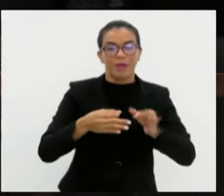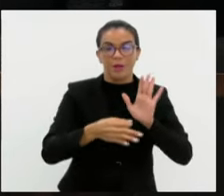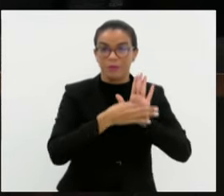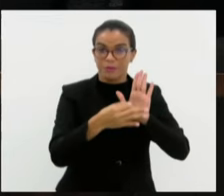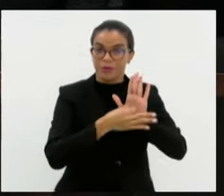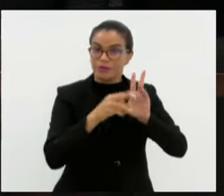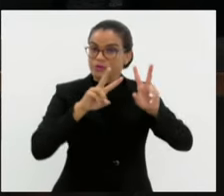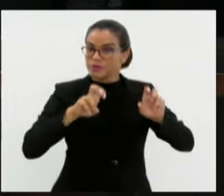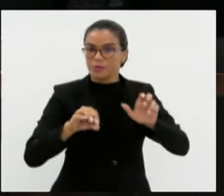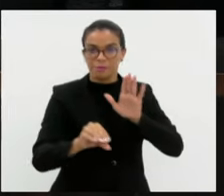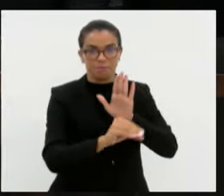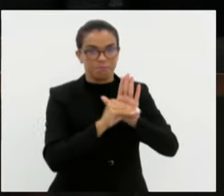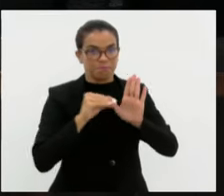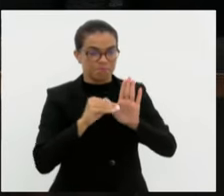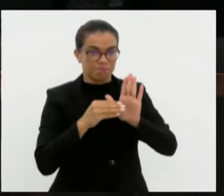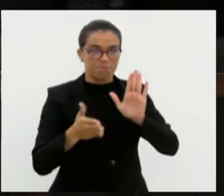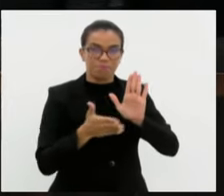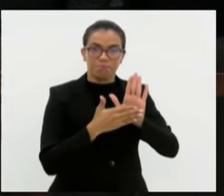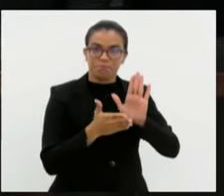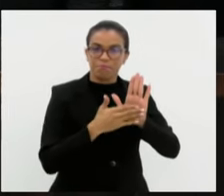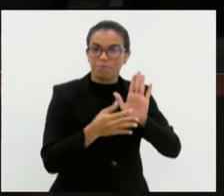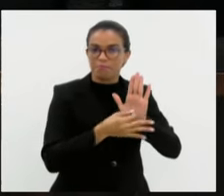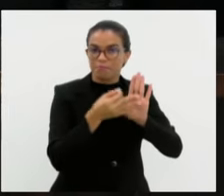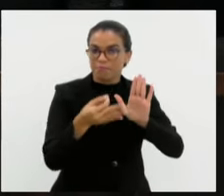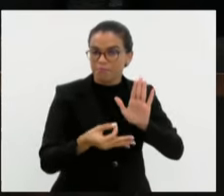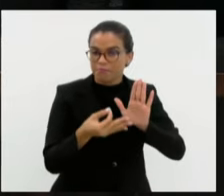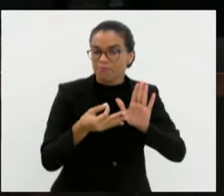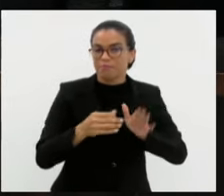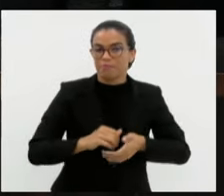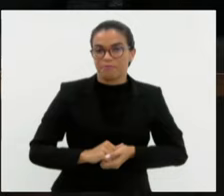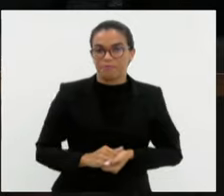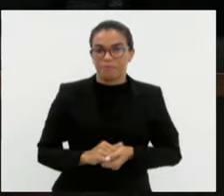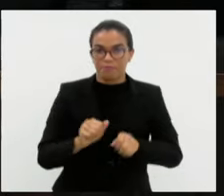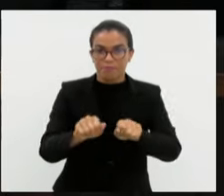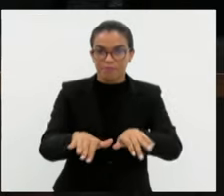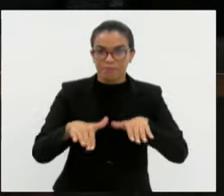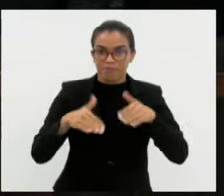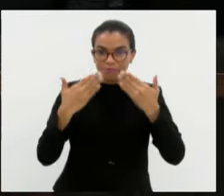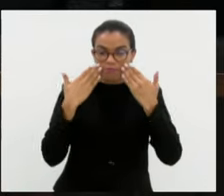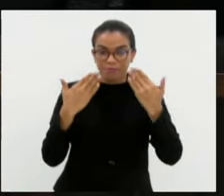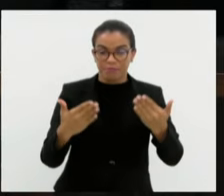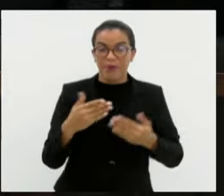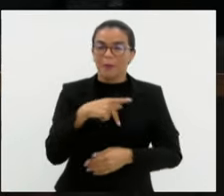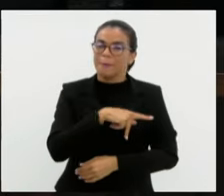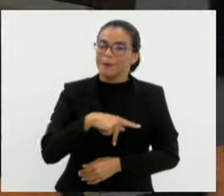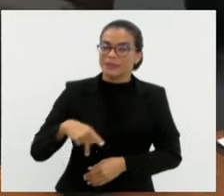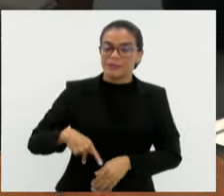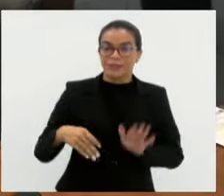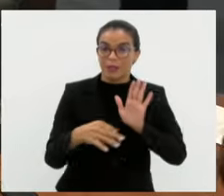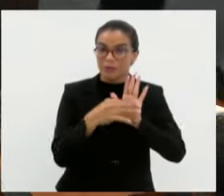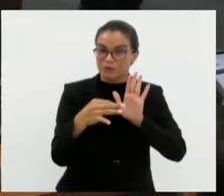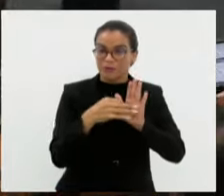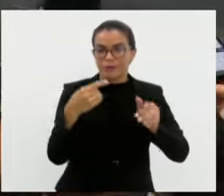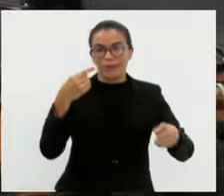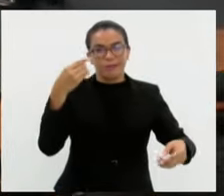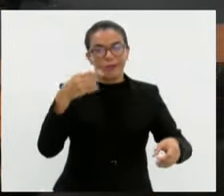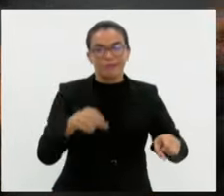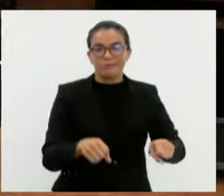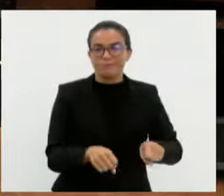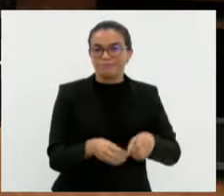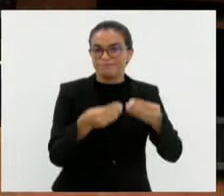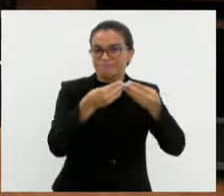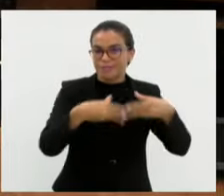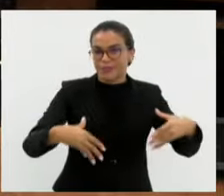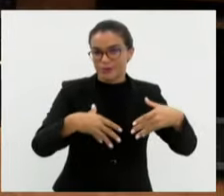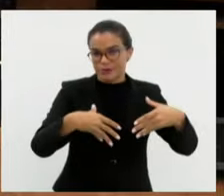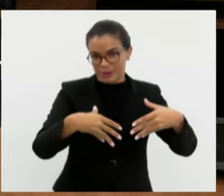sobre a emenda proposta de plenário. Senhor presidente, o parecer é pela prejudicabilidade, haja vista